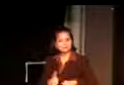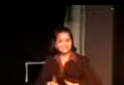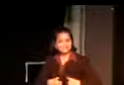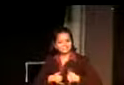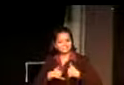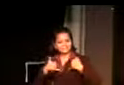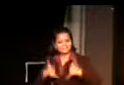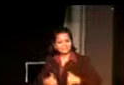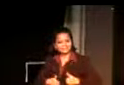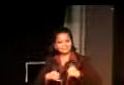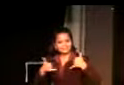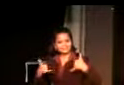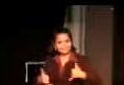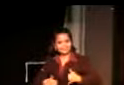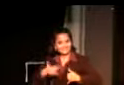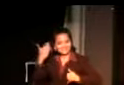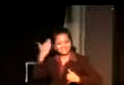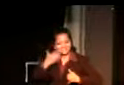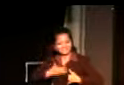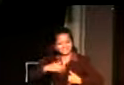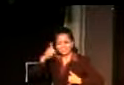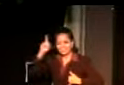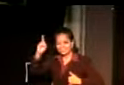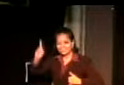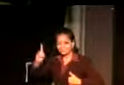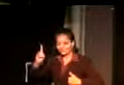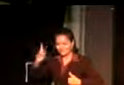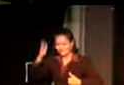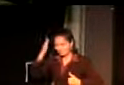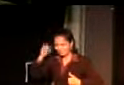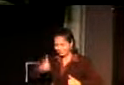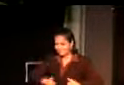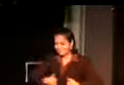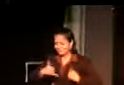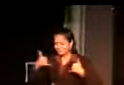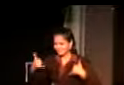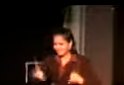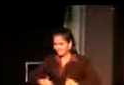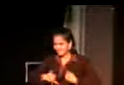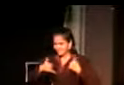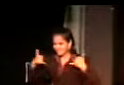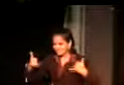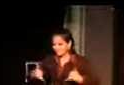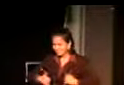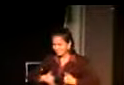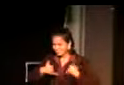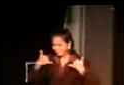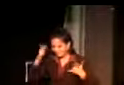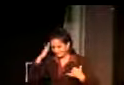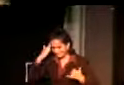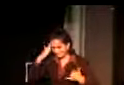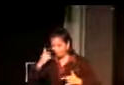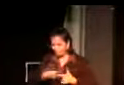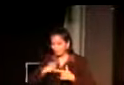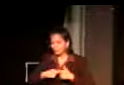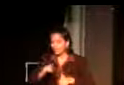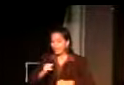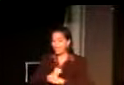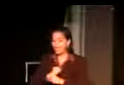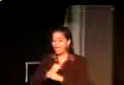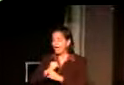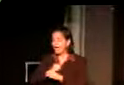muitos filhos de crentes não querem mais voltar a convivência Cristã porque simplesmente